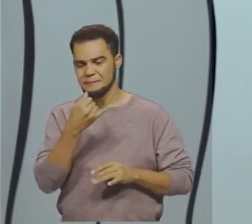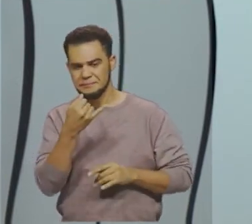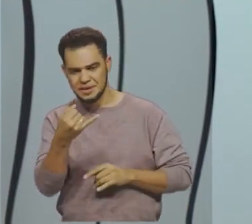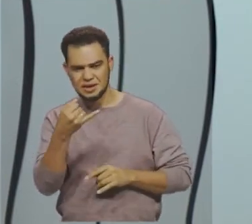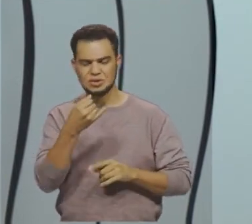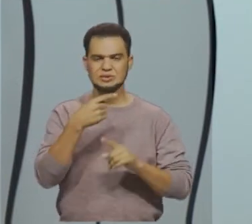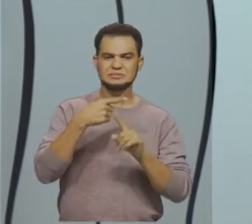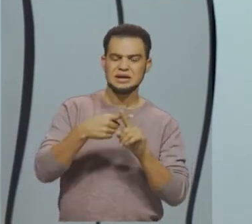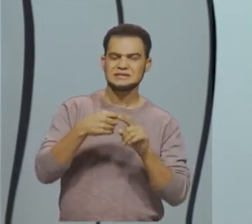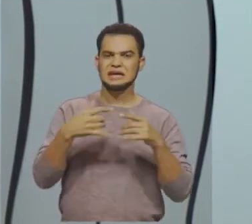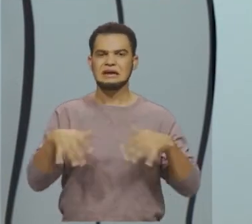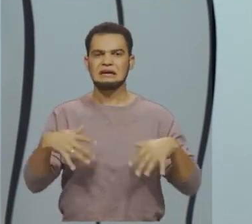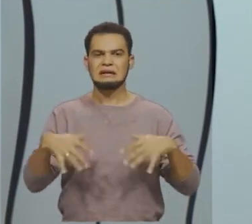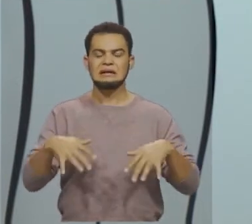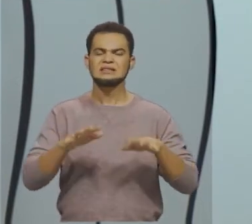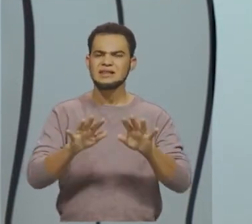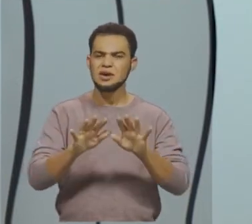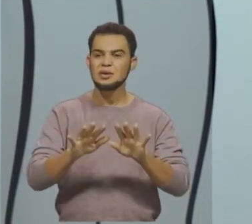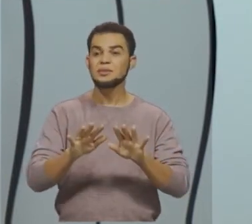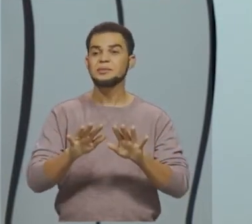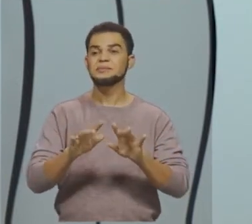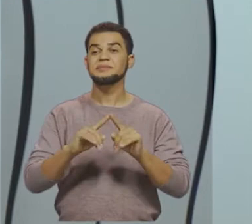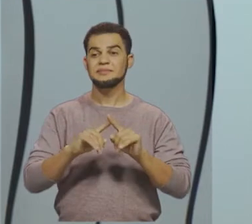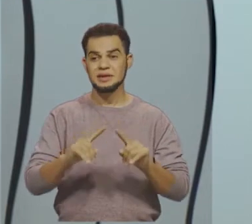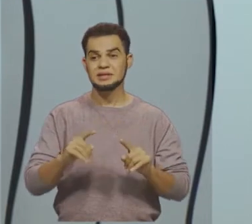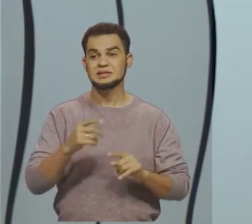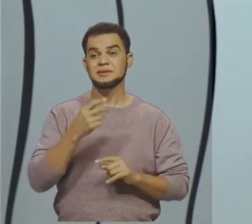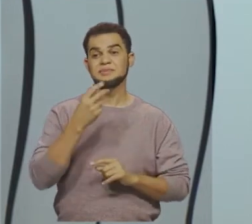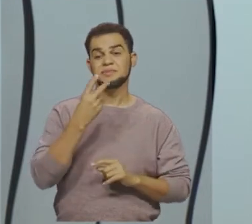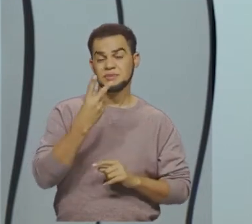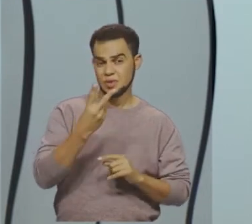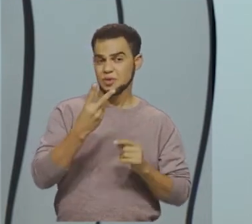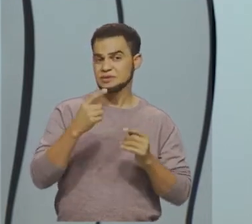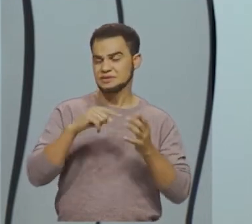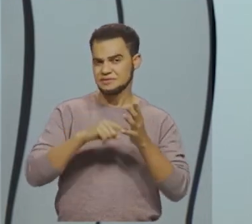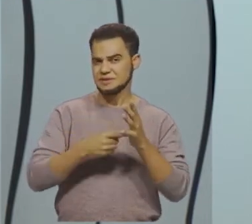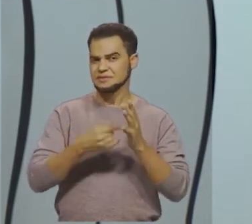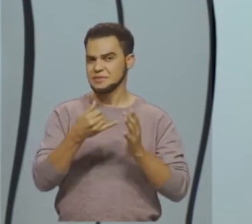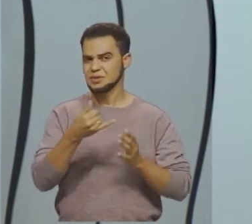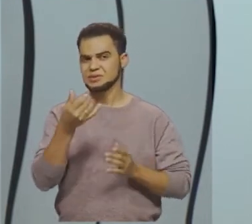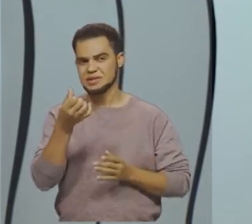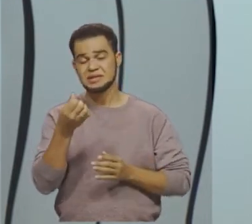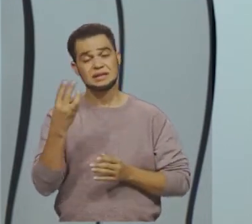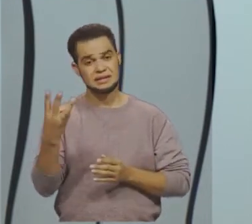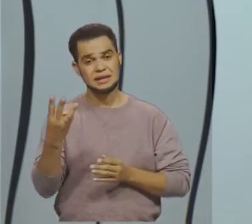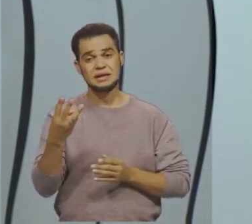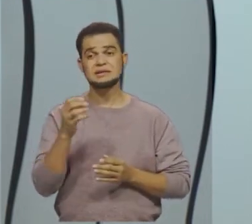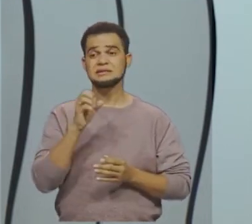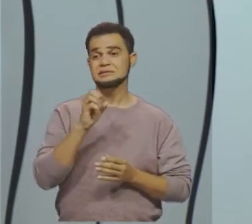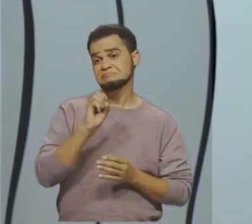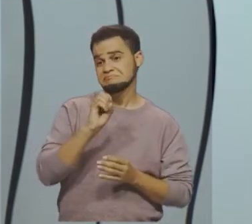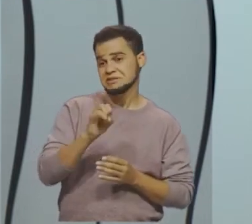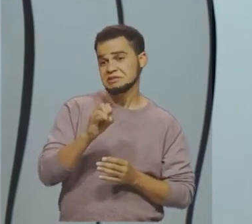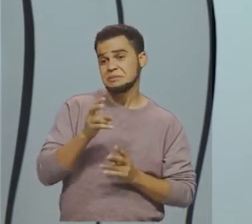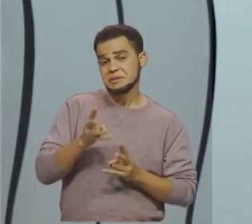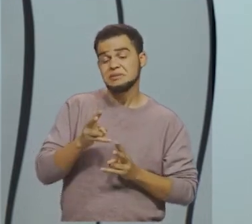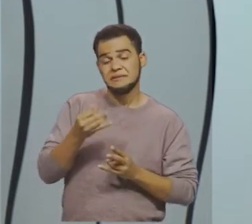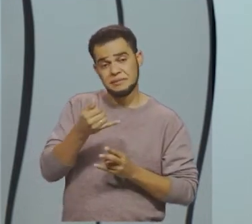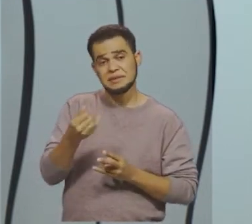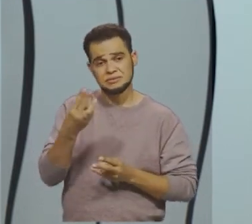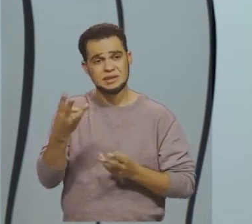vezes 3 é 6. E 2 vezes menos 3 dá menos 6. Só põe o sinal. Acabou. Se você ficar com dúvida, o que você vai